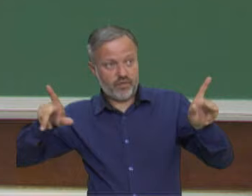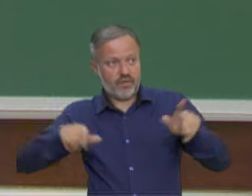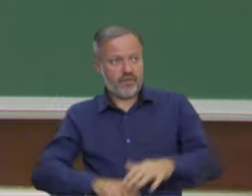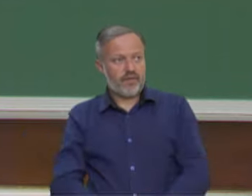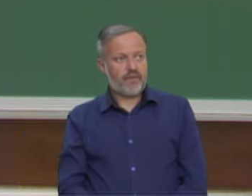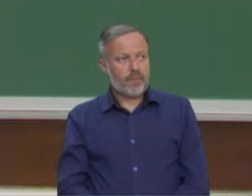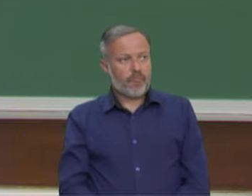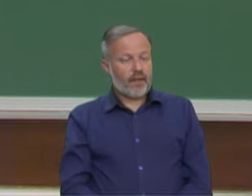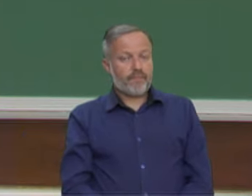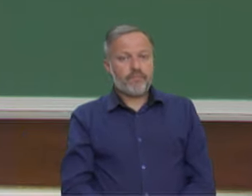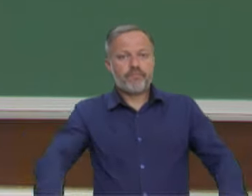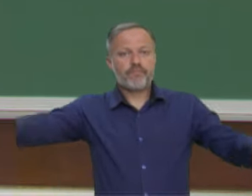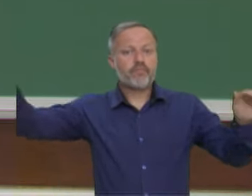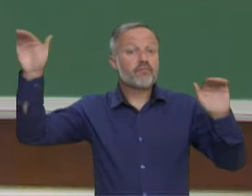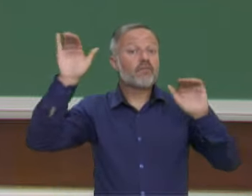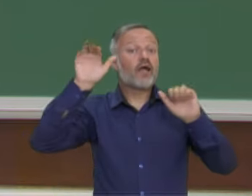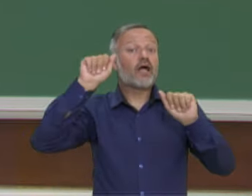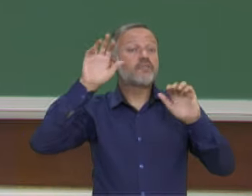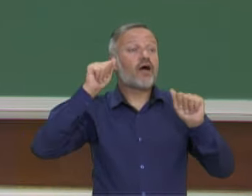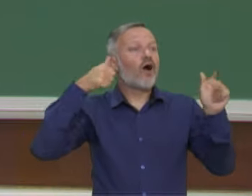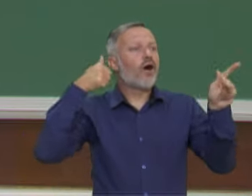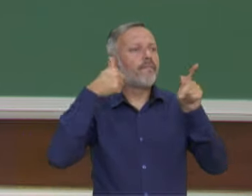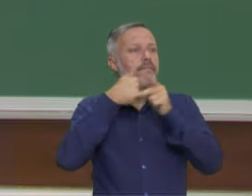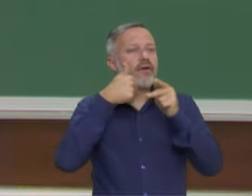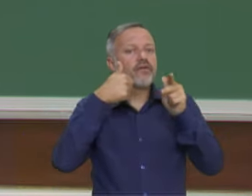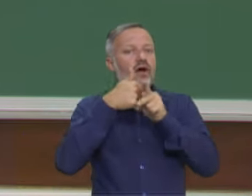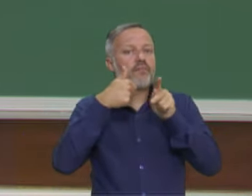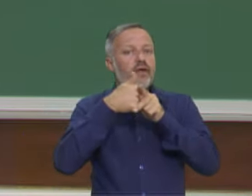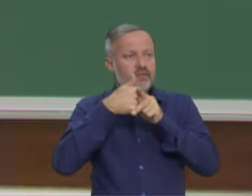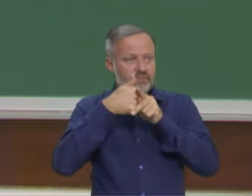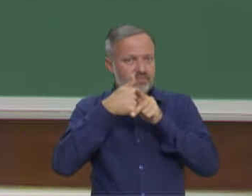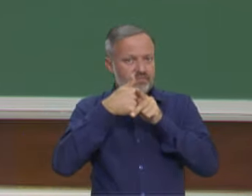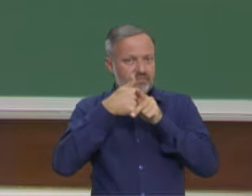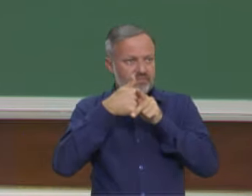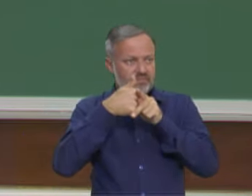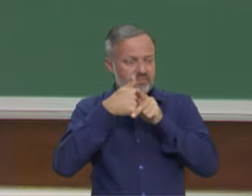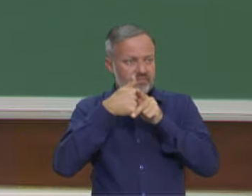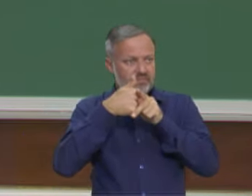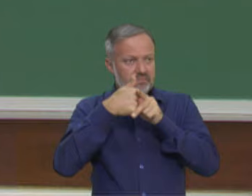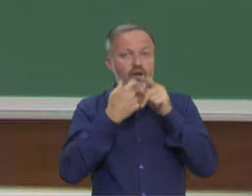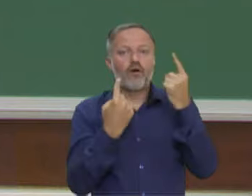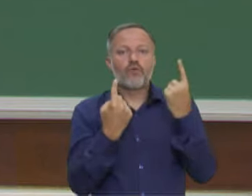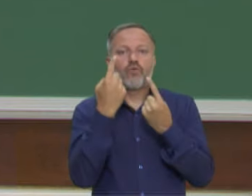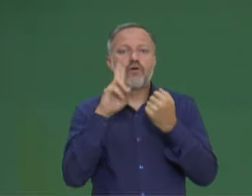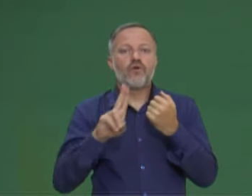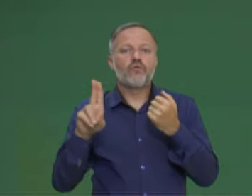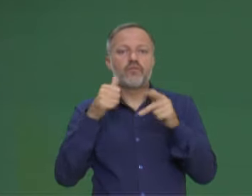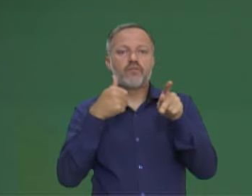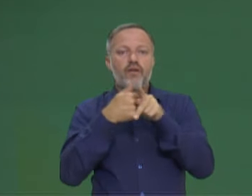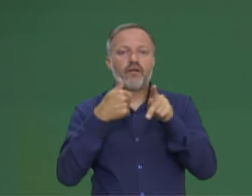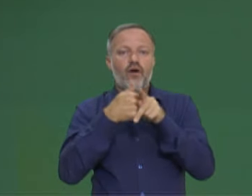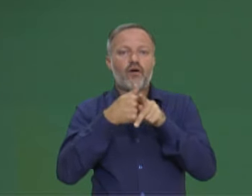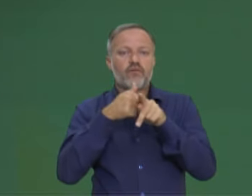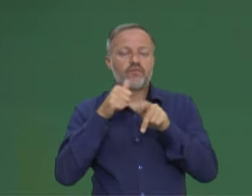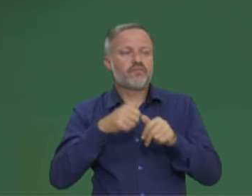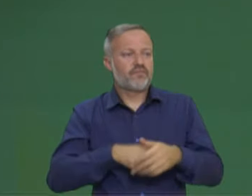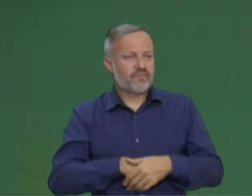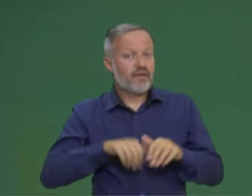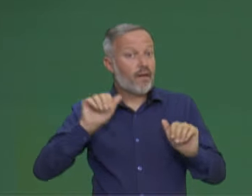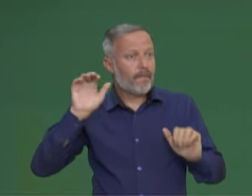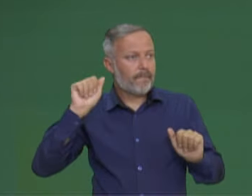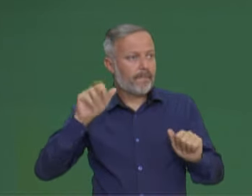Em espanhol, quais são os pronomes para indicar as formas de tratamento? Então, olha só, nós vamos utilizar